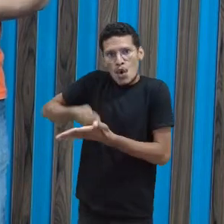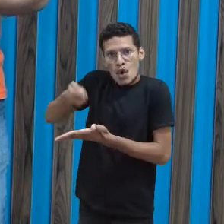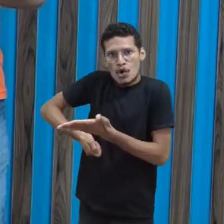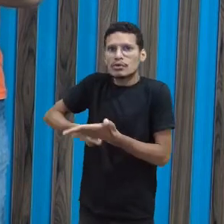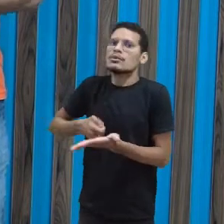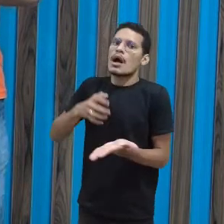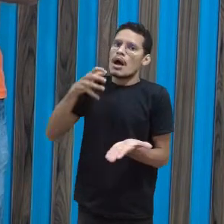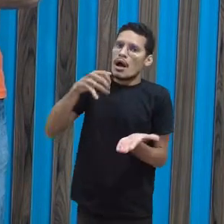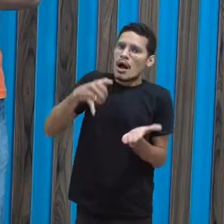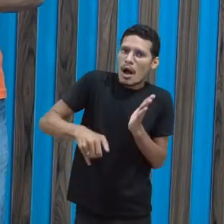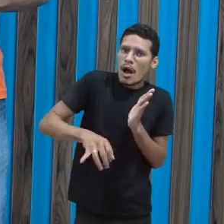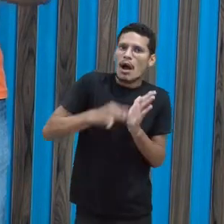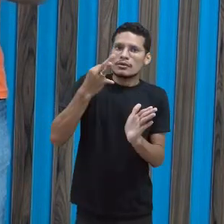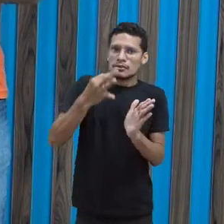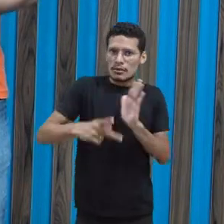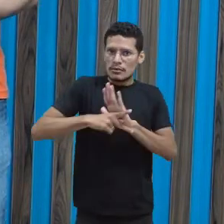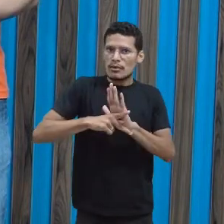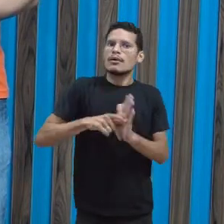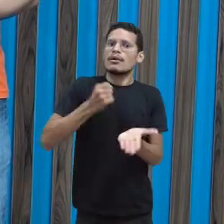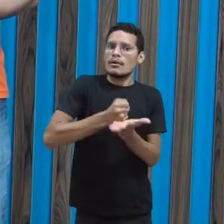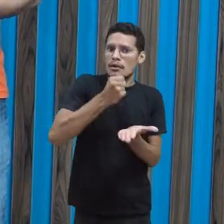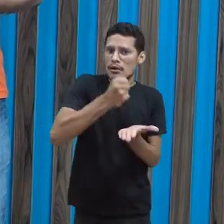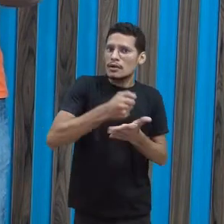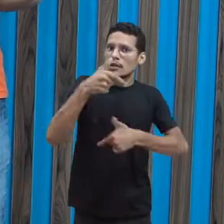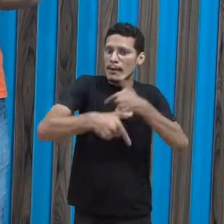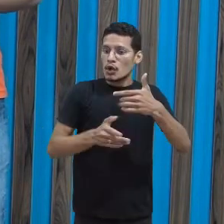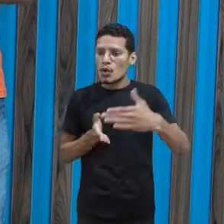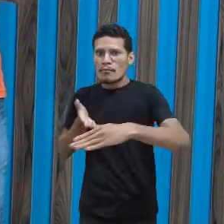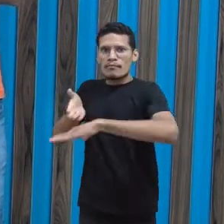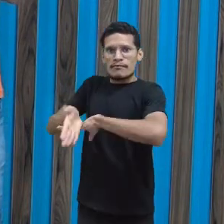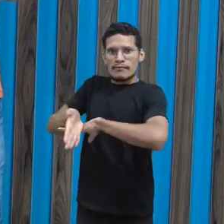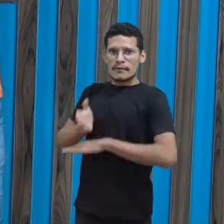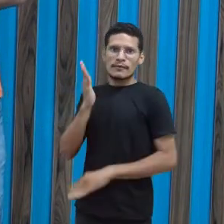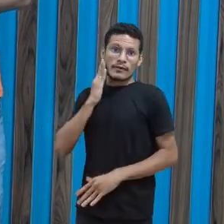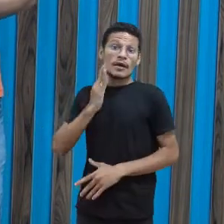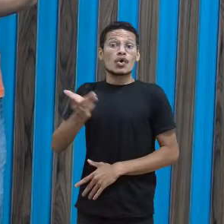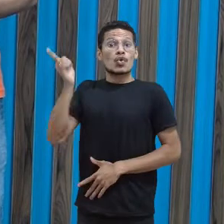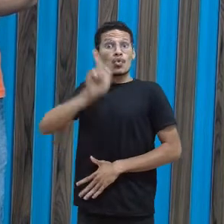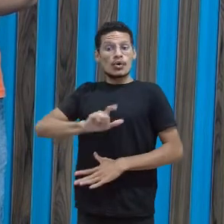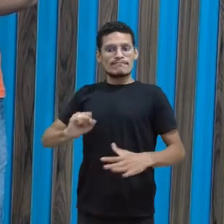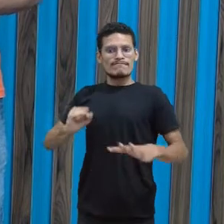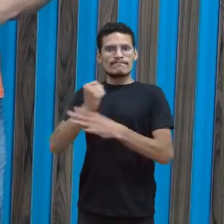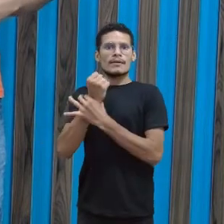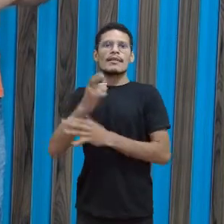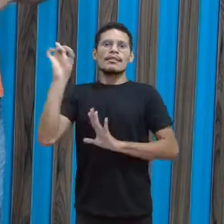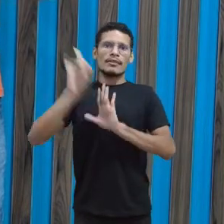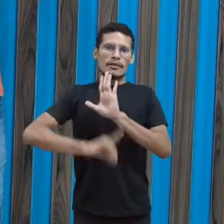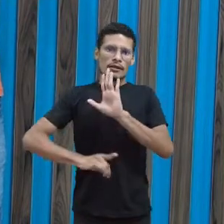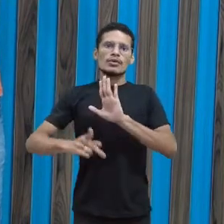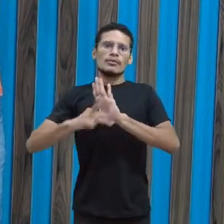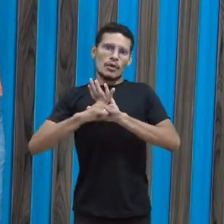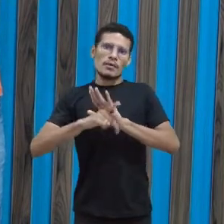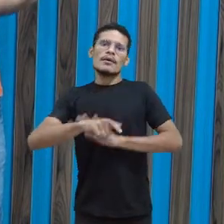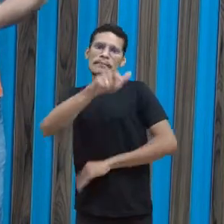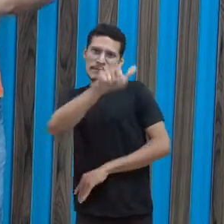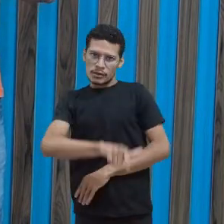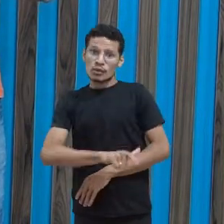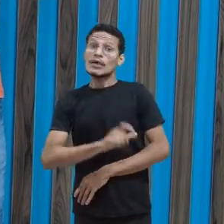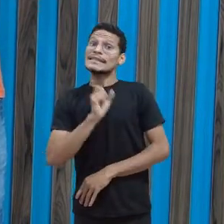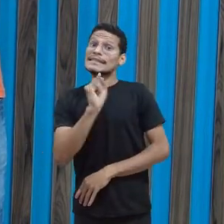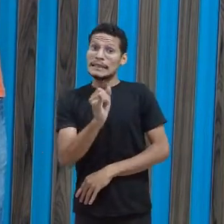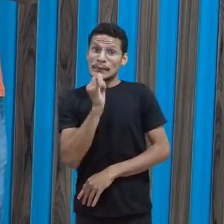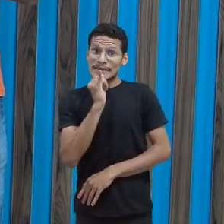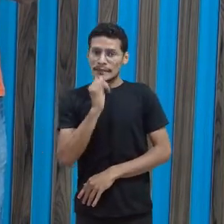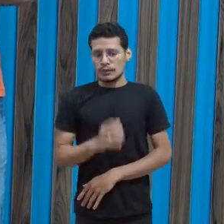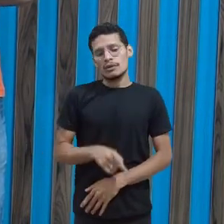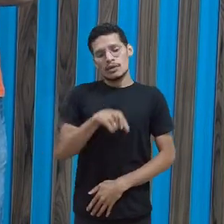carteira dos trabalhadores que ingressam nela. E, com isso, garantir o direito dessas pessoas. Então, se o sujeito,